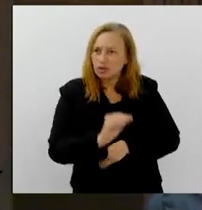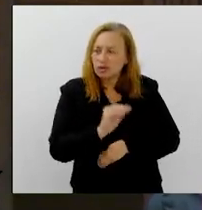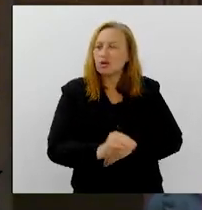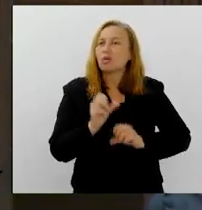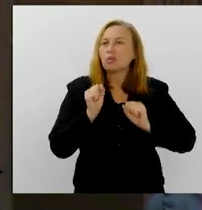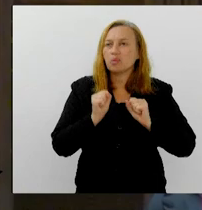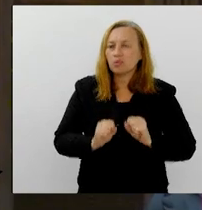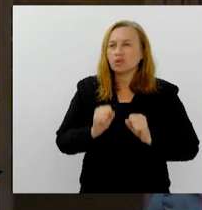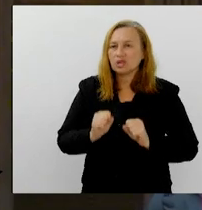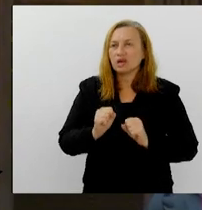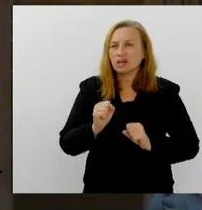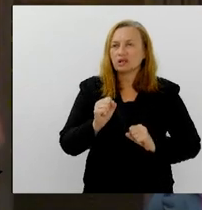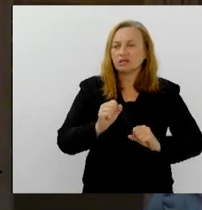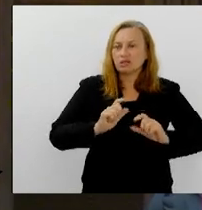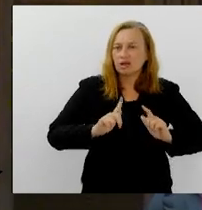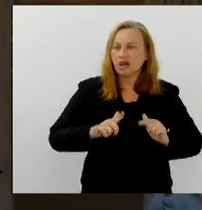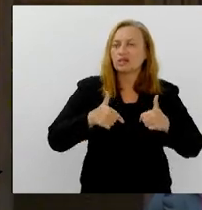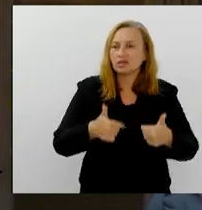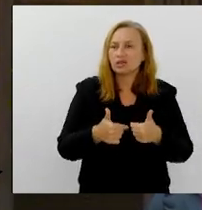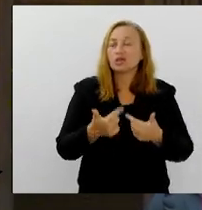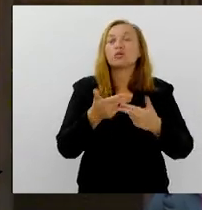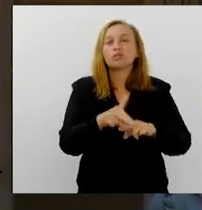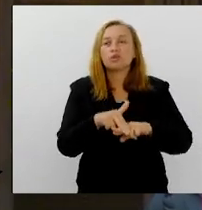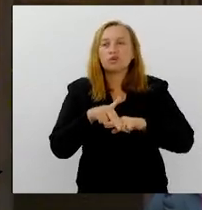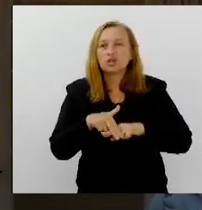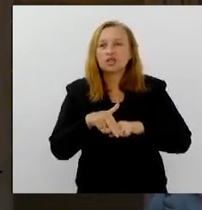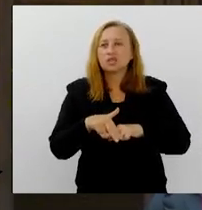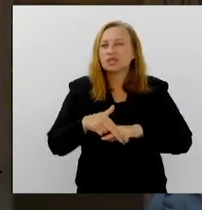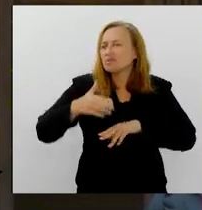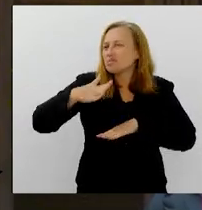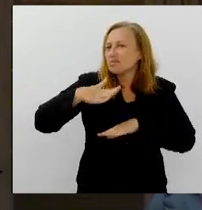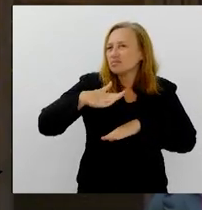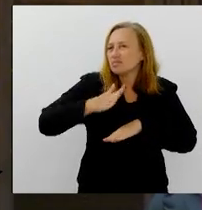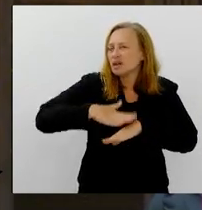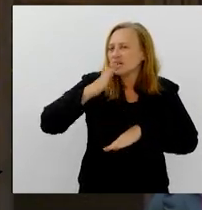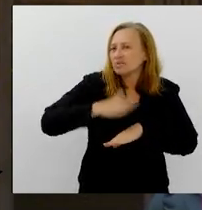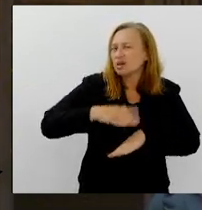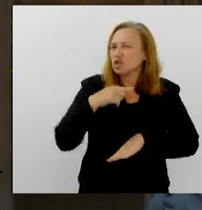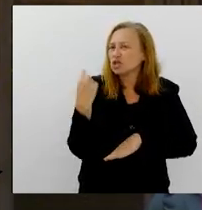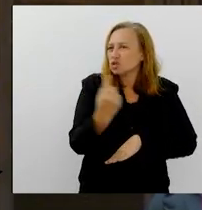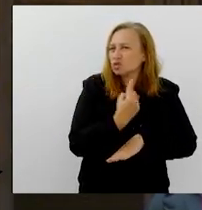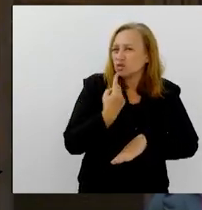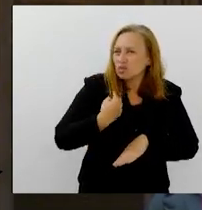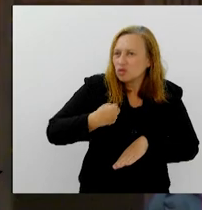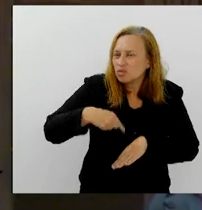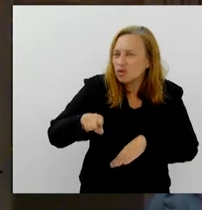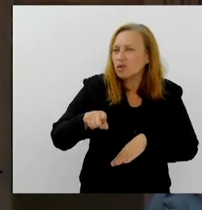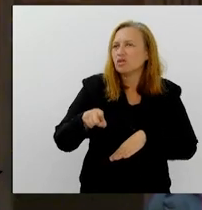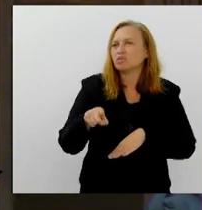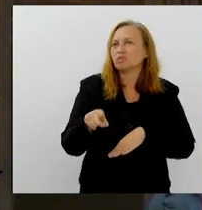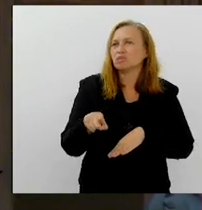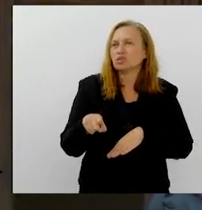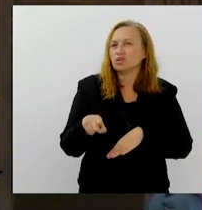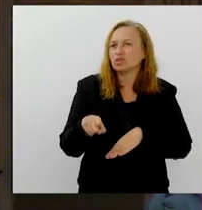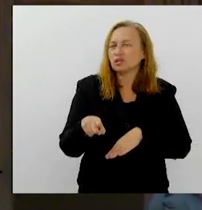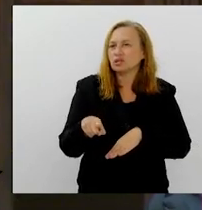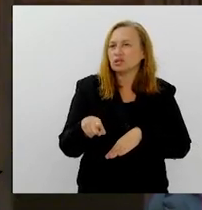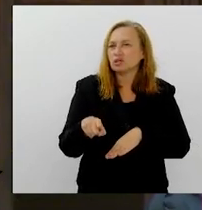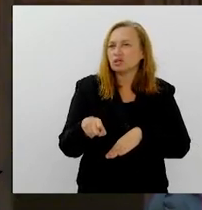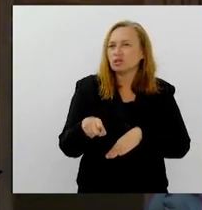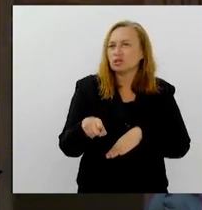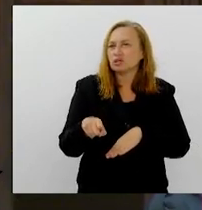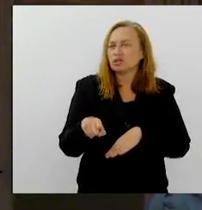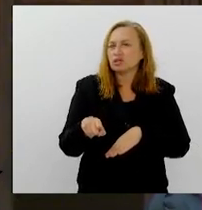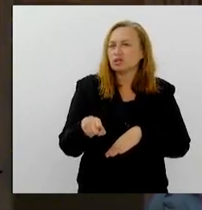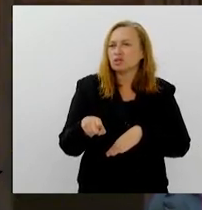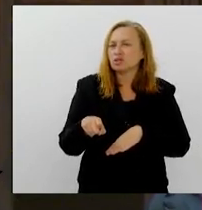se afirmar. Por isso que a cada vez que nós vamos no fundo dessa fundação